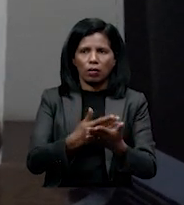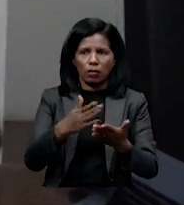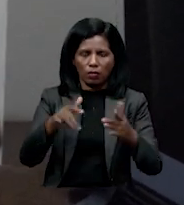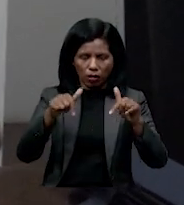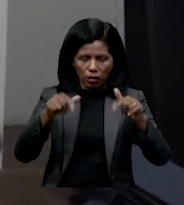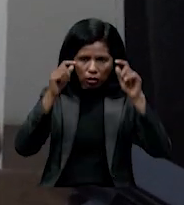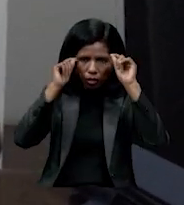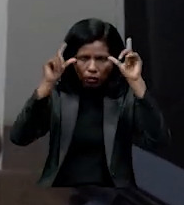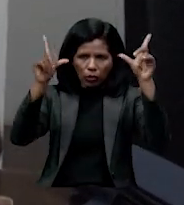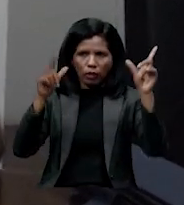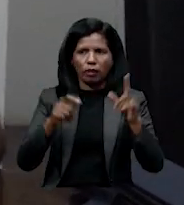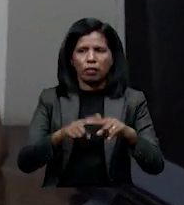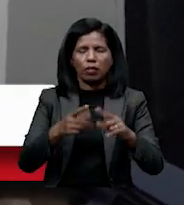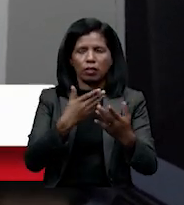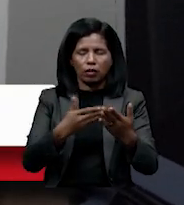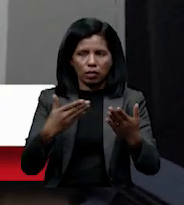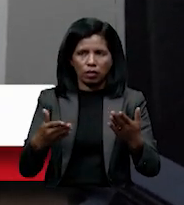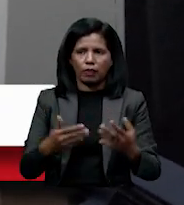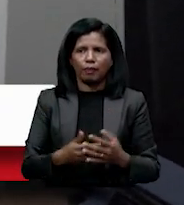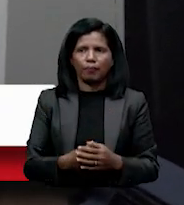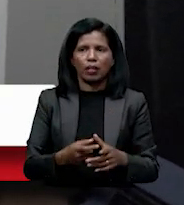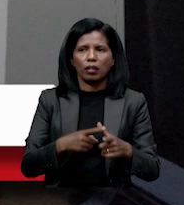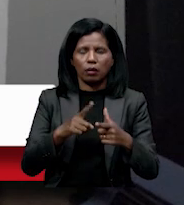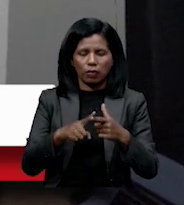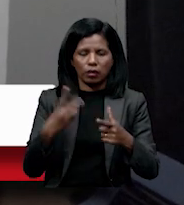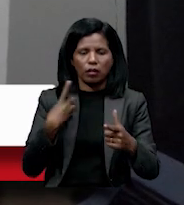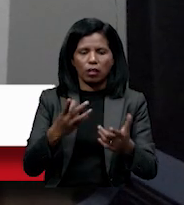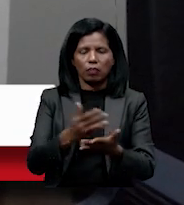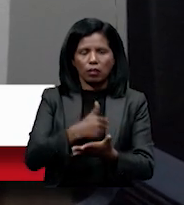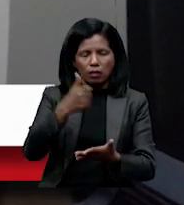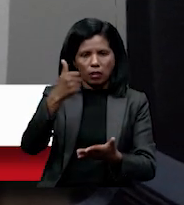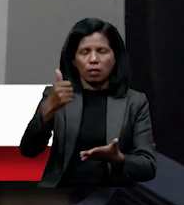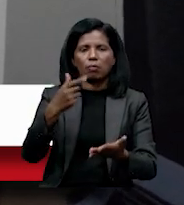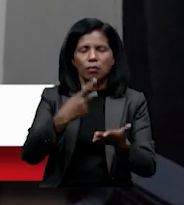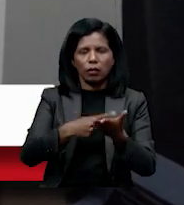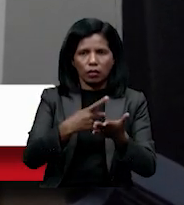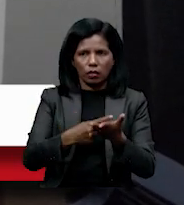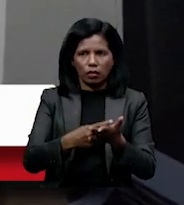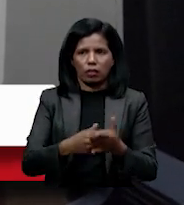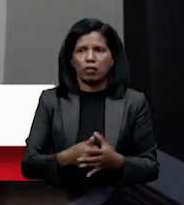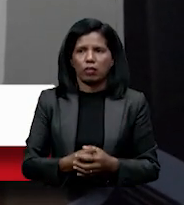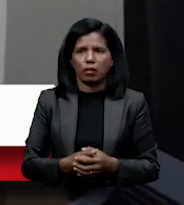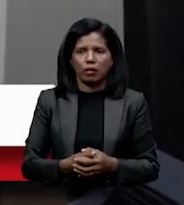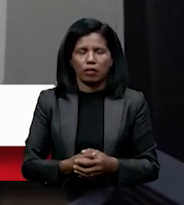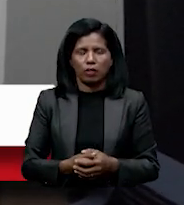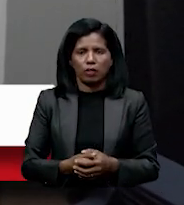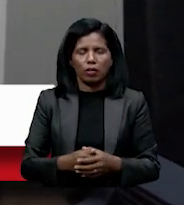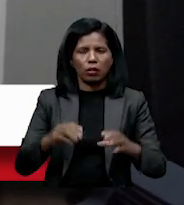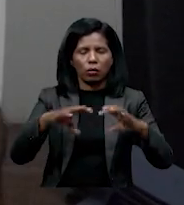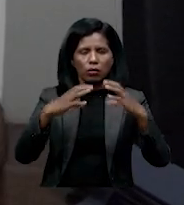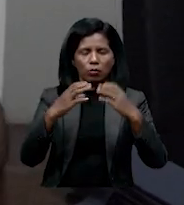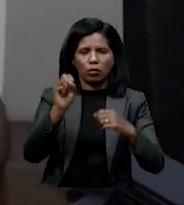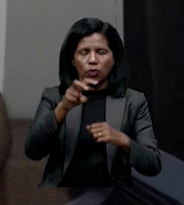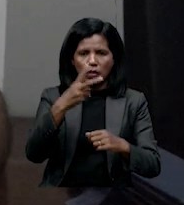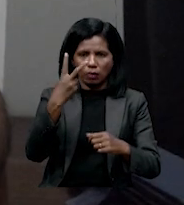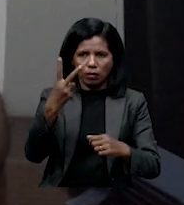lah, material di konsol, kata ame. Depois ame menang kursi itu ni, ia vali komite doji, o sila ne be